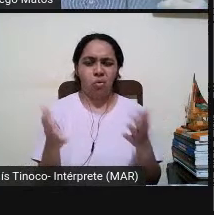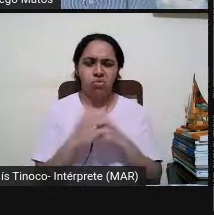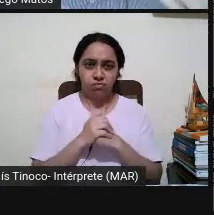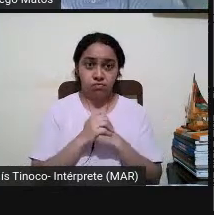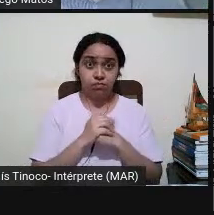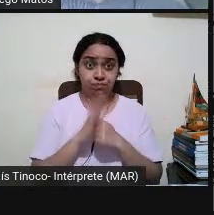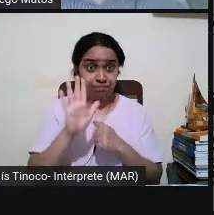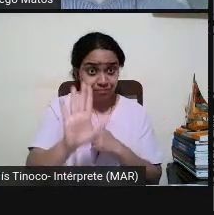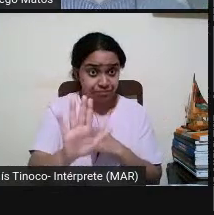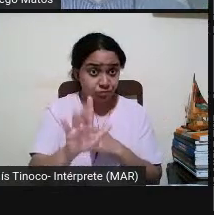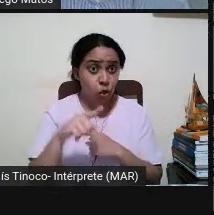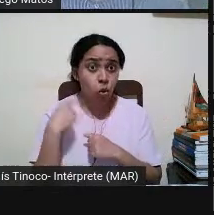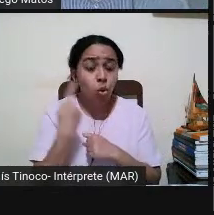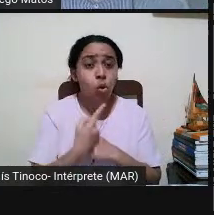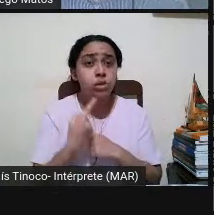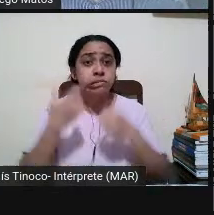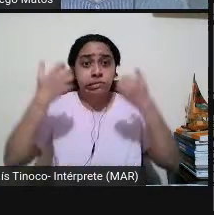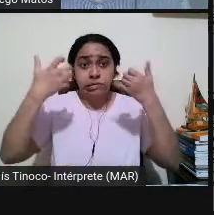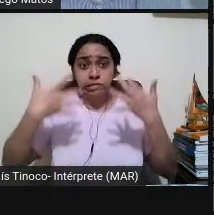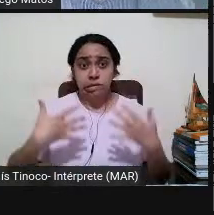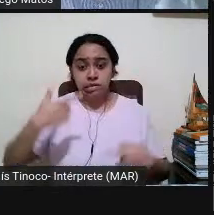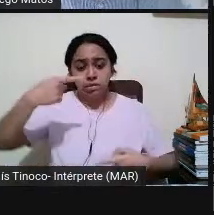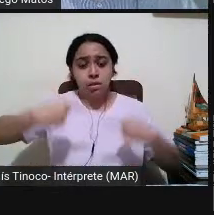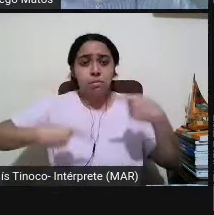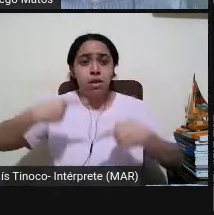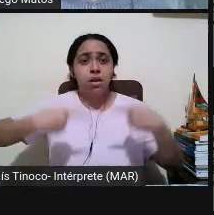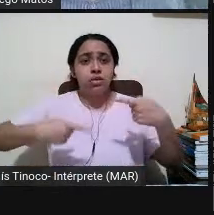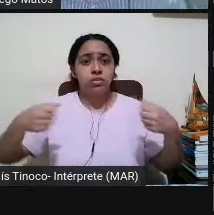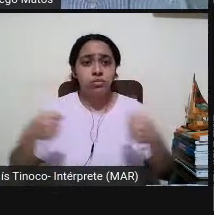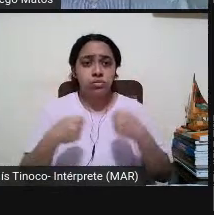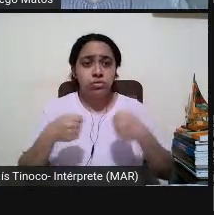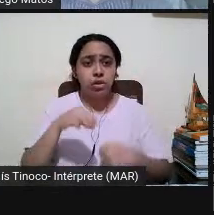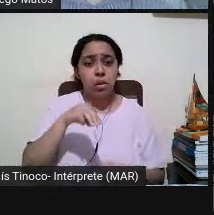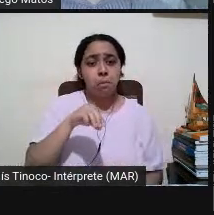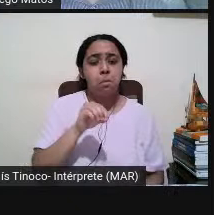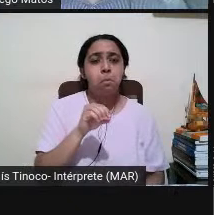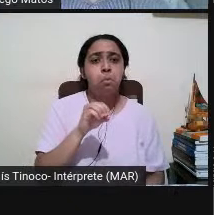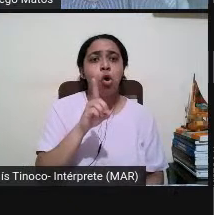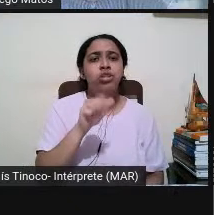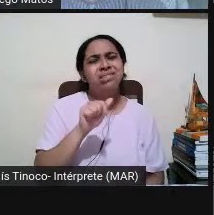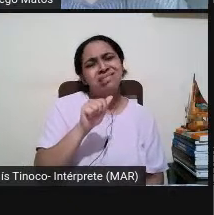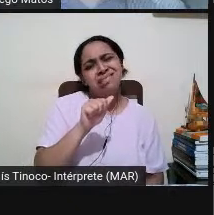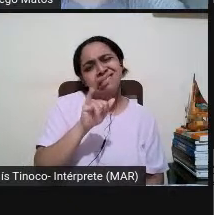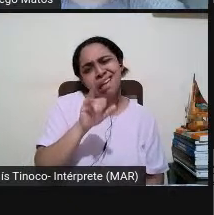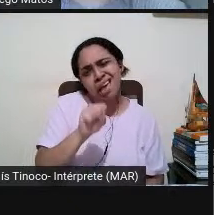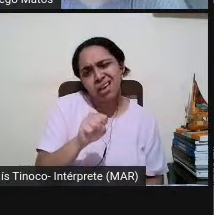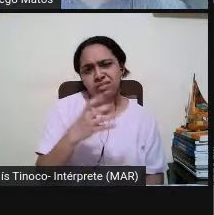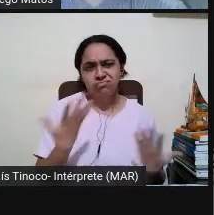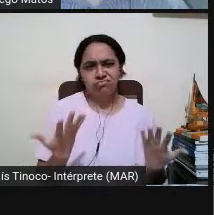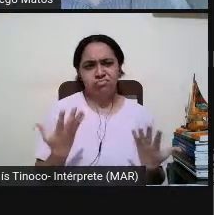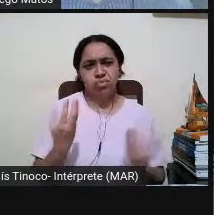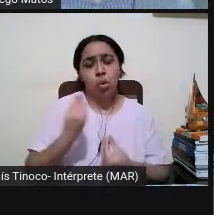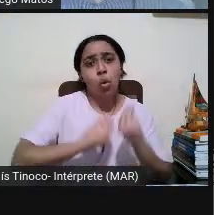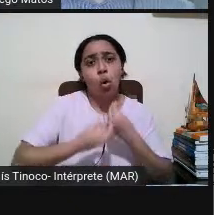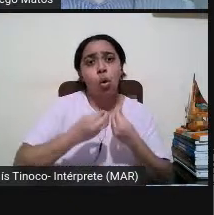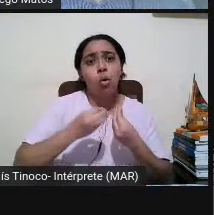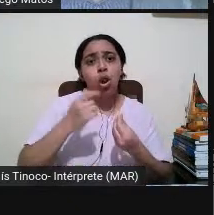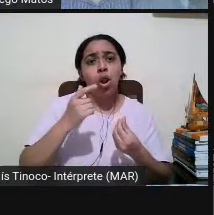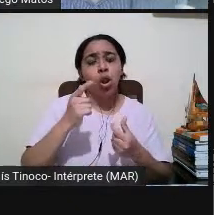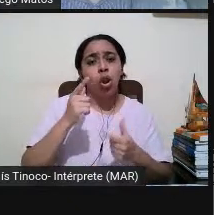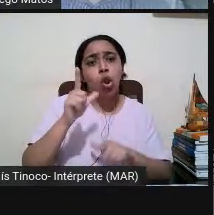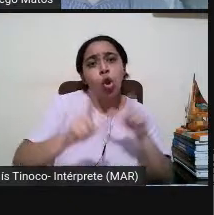nós vamos puxar a discussão sobre os modais de transporte né ou a logística sustentável